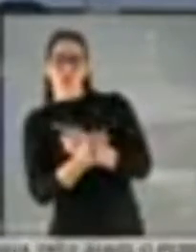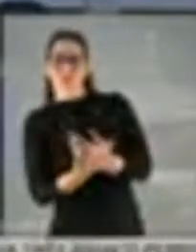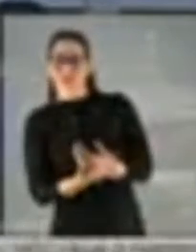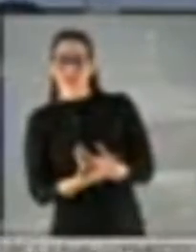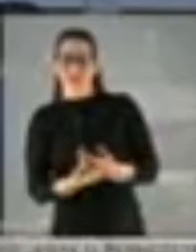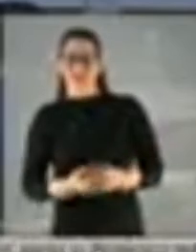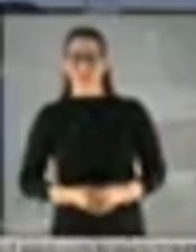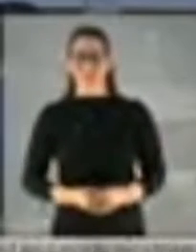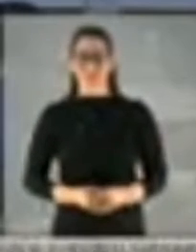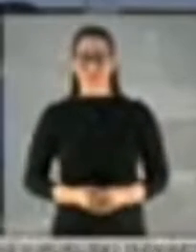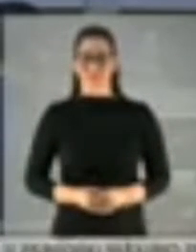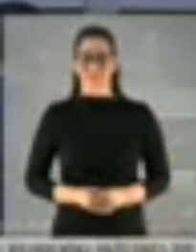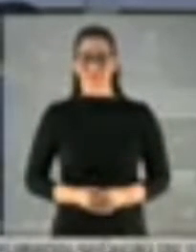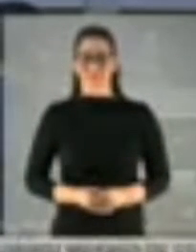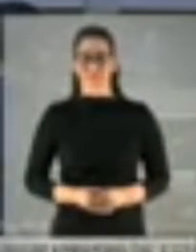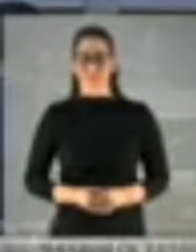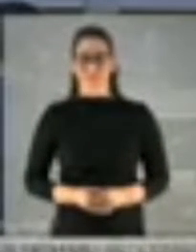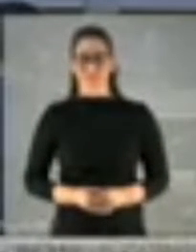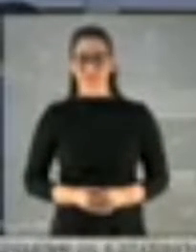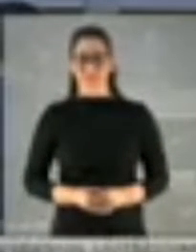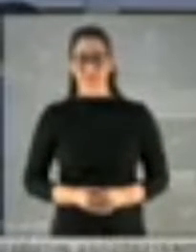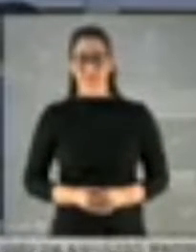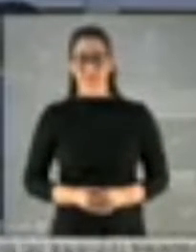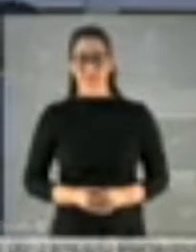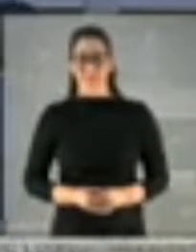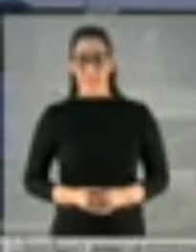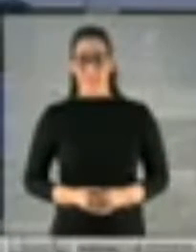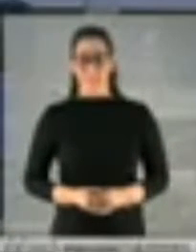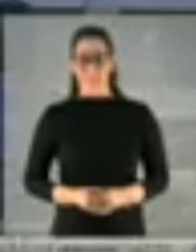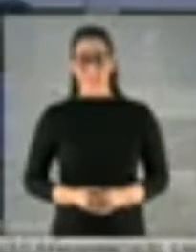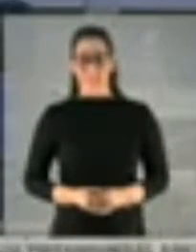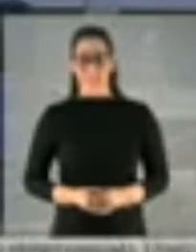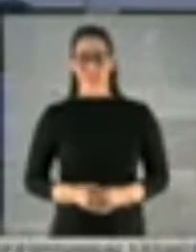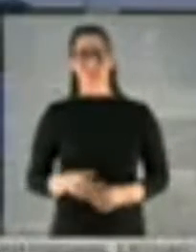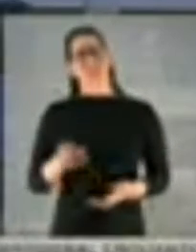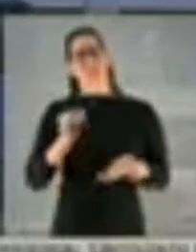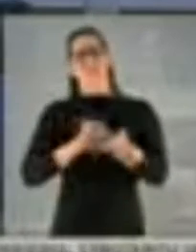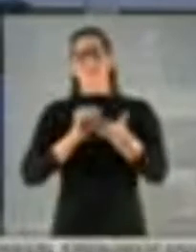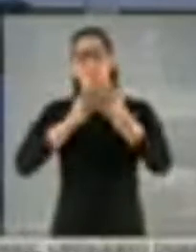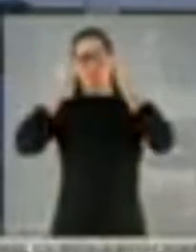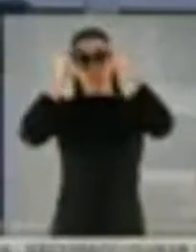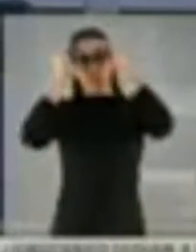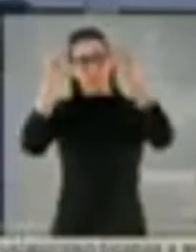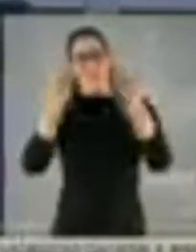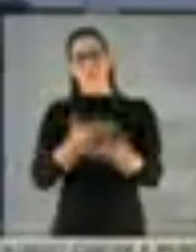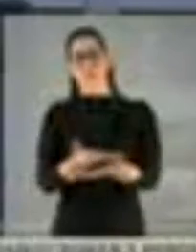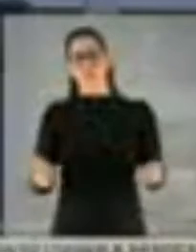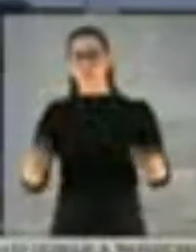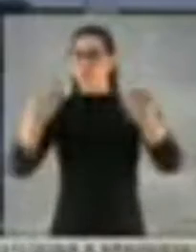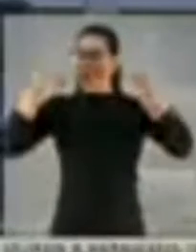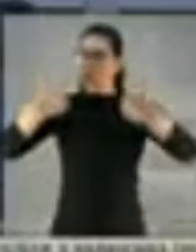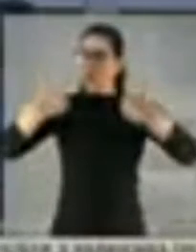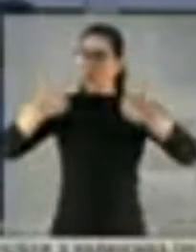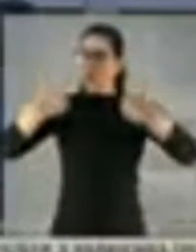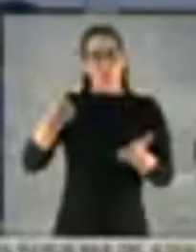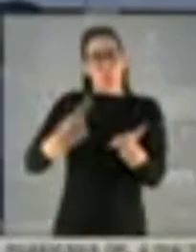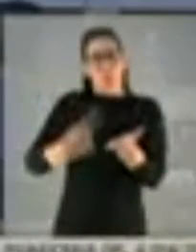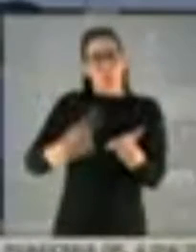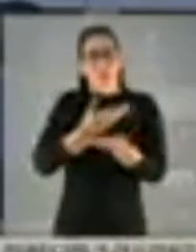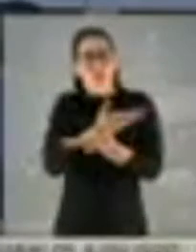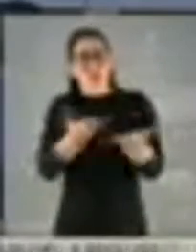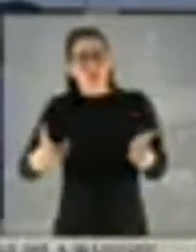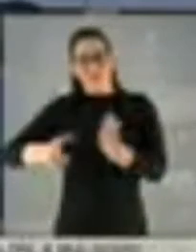convocação do Marcelo Queiroga. Isso é o seguinte, isso é falta de respeito. Para comigo, que fiz um acordo com